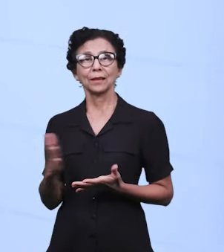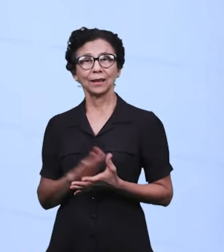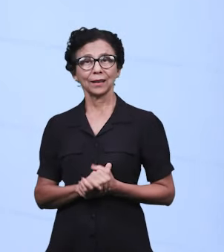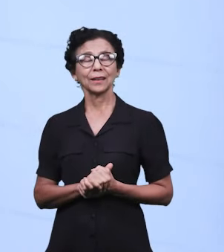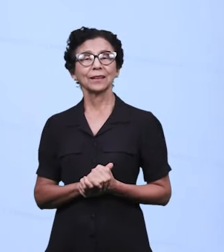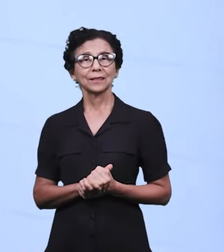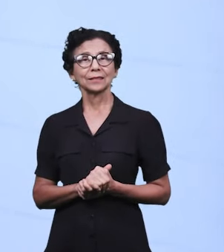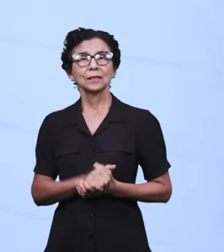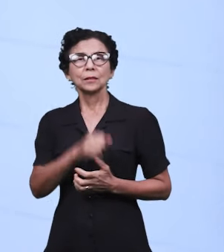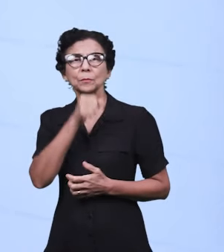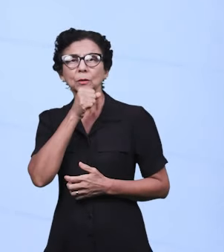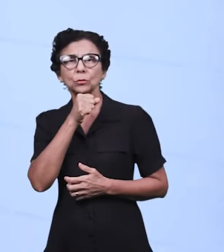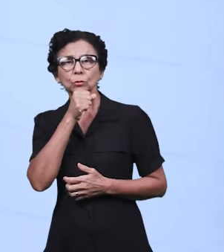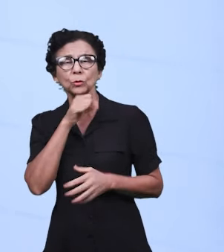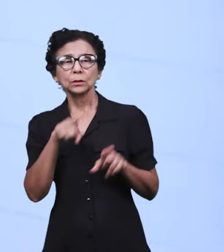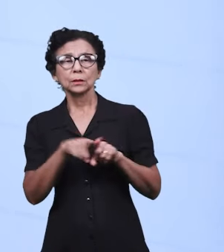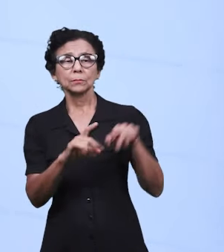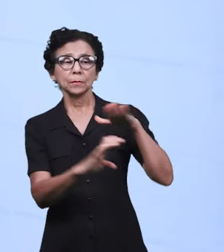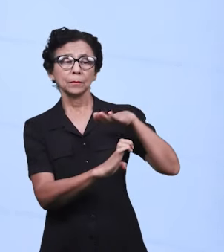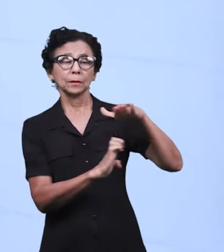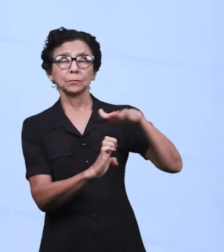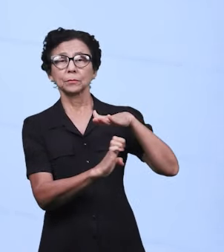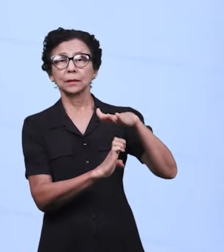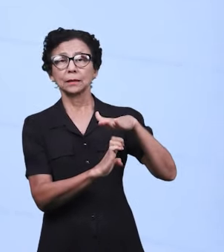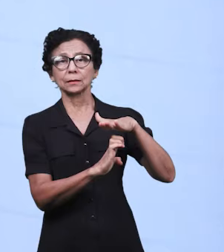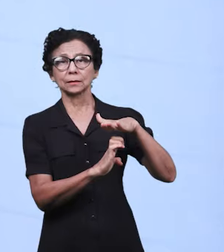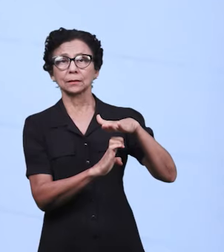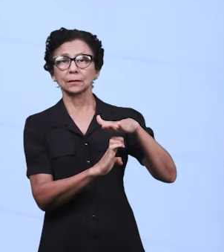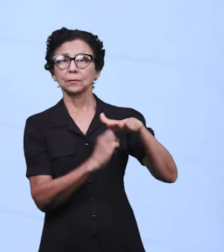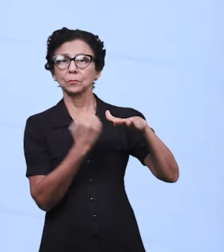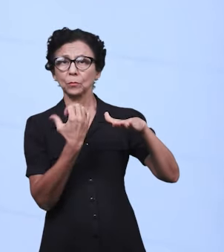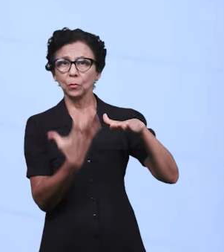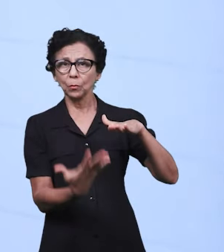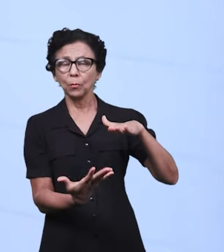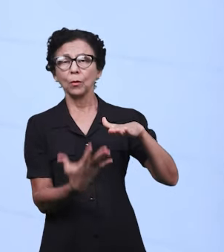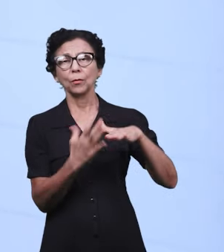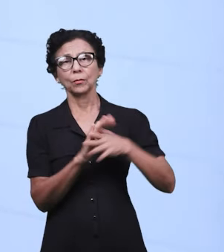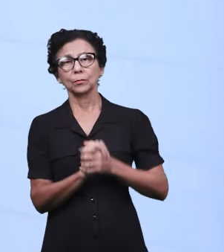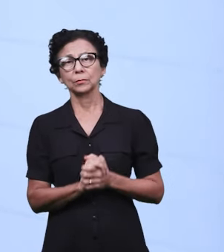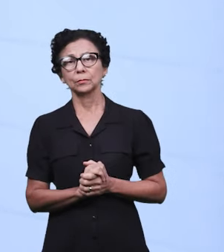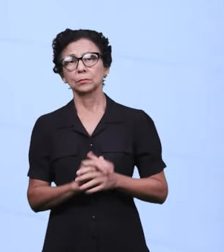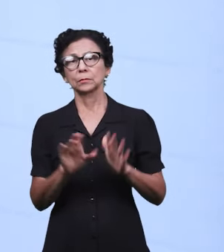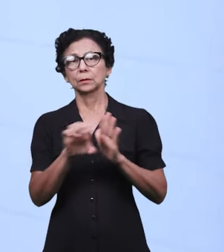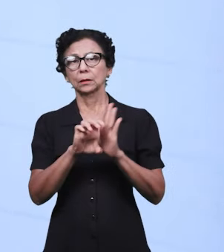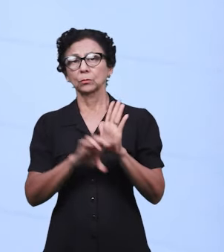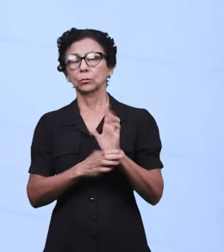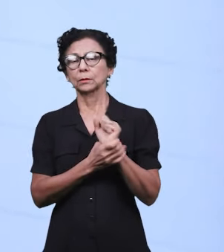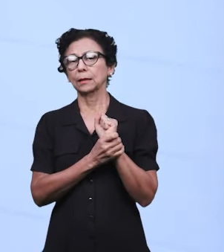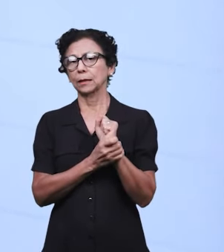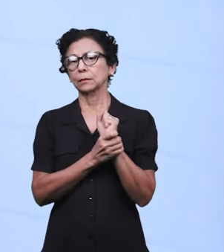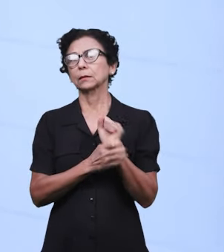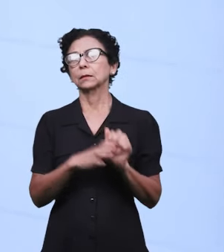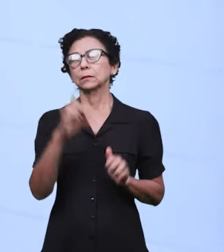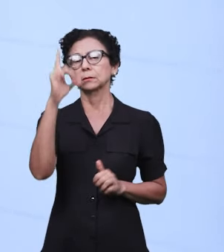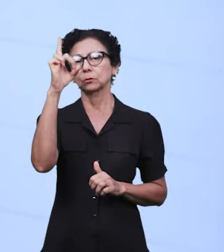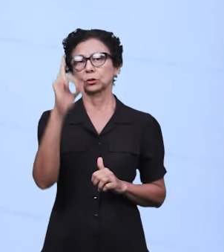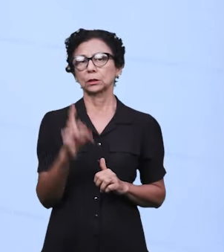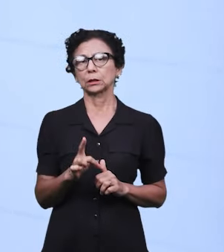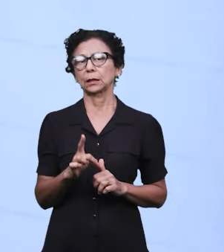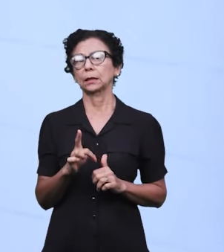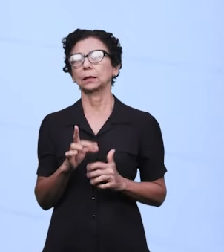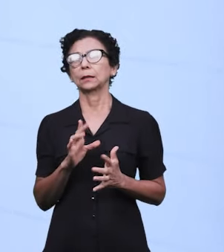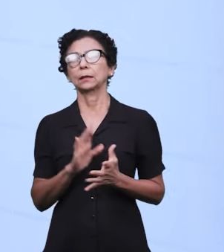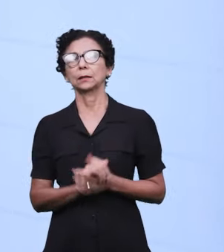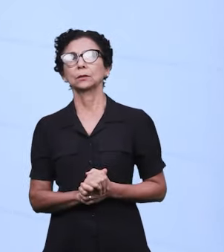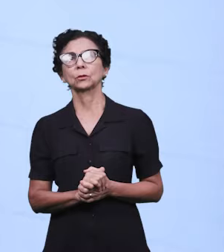idoso e até mesmo para a empresa, né? Então, o Estatuto do Idoso, ele garante esse direito, ou o Estatuto, eu